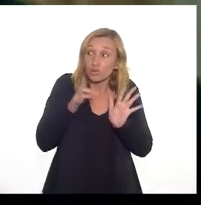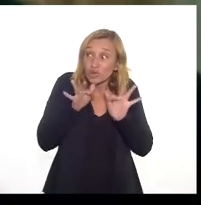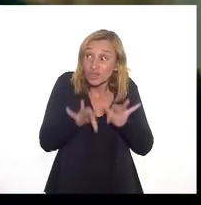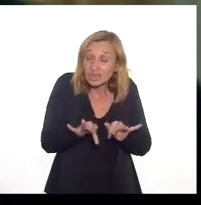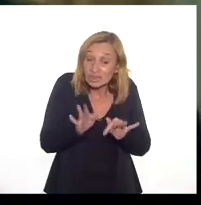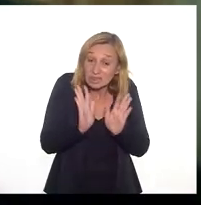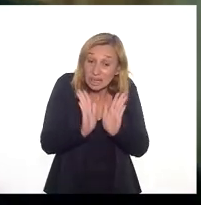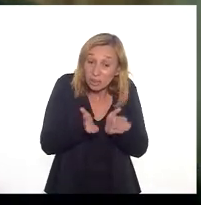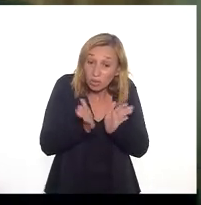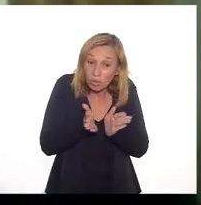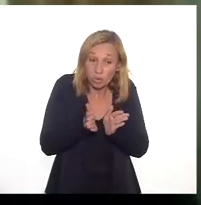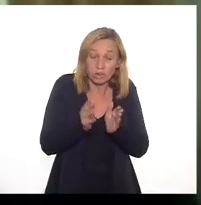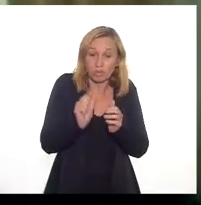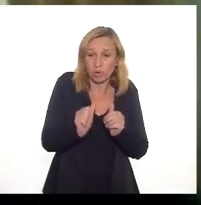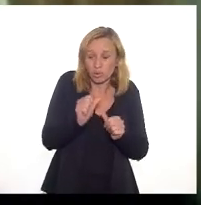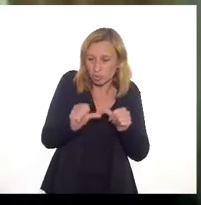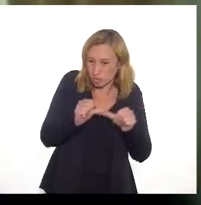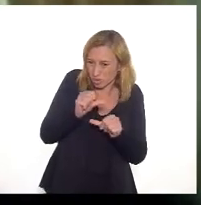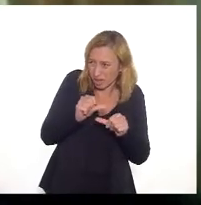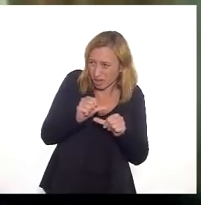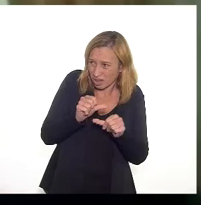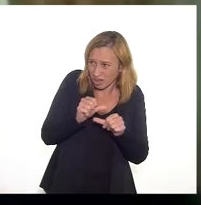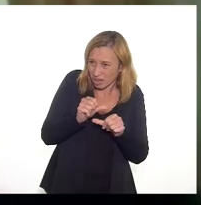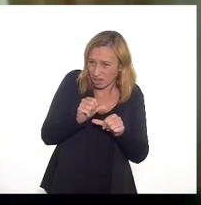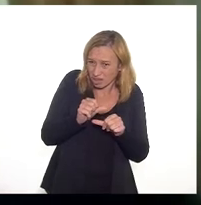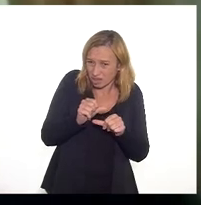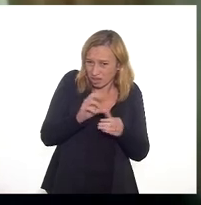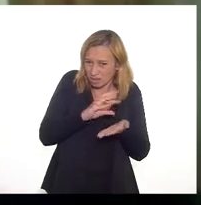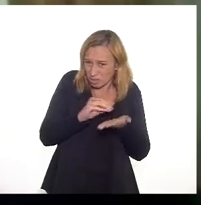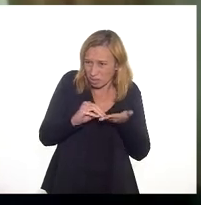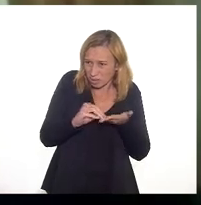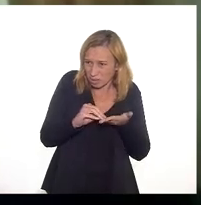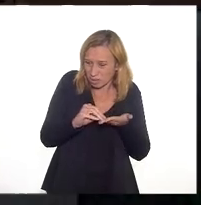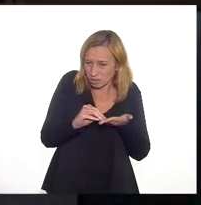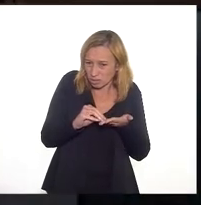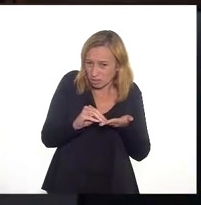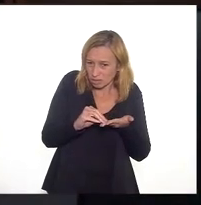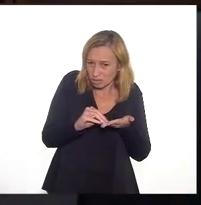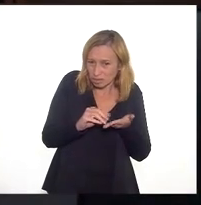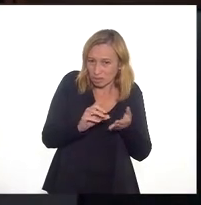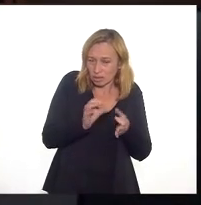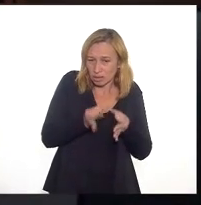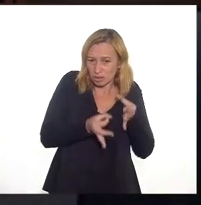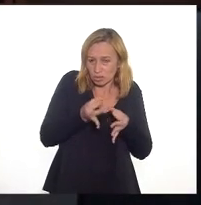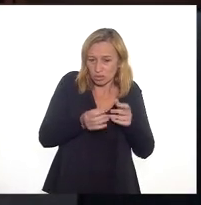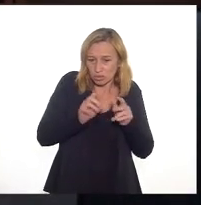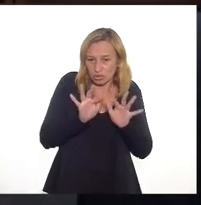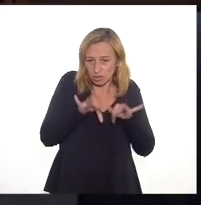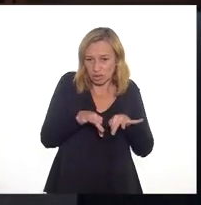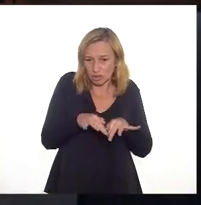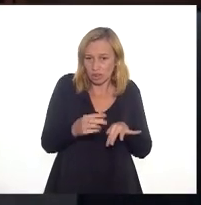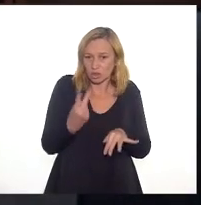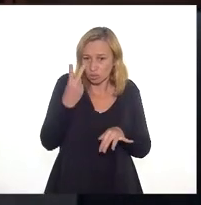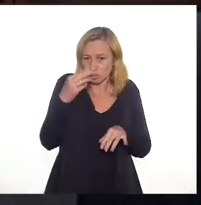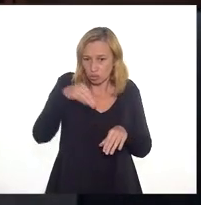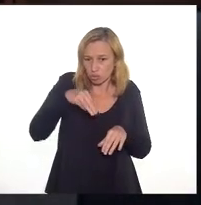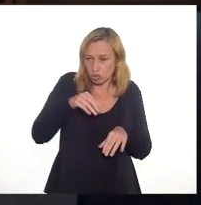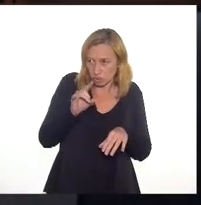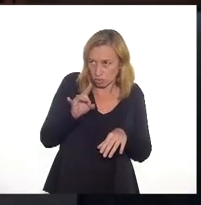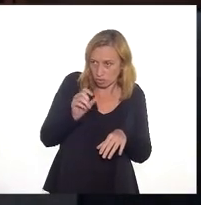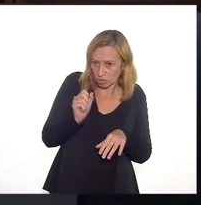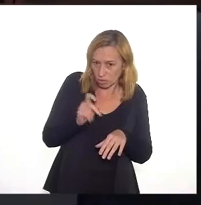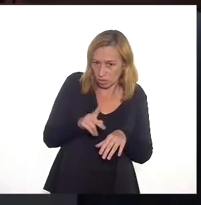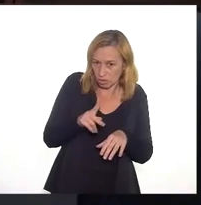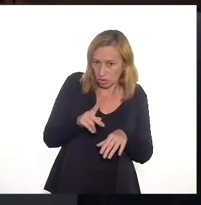texto para poder fazer o voto. Vossa Excelência, se puder inverter a pauta. Ajustes finais. Mas serão 2 minutos, tá, Márcia? Porque o